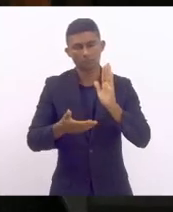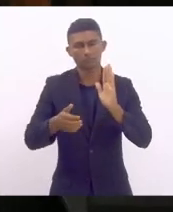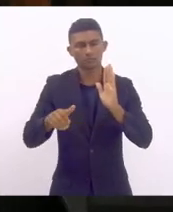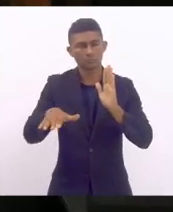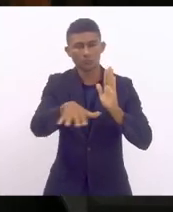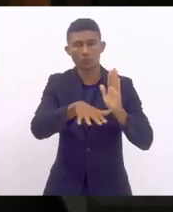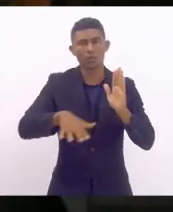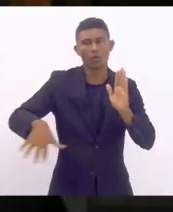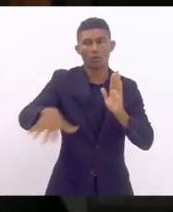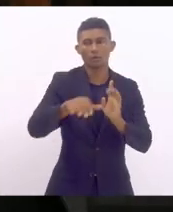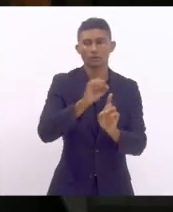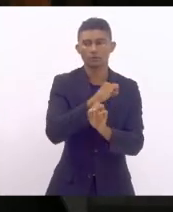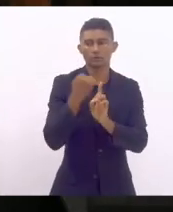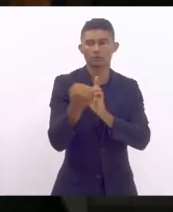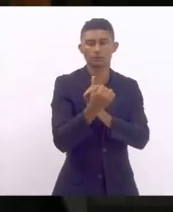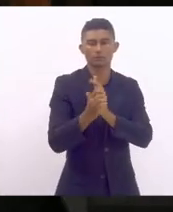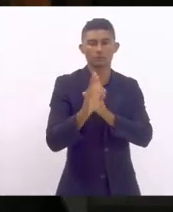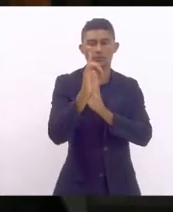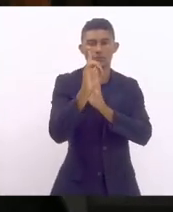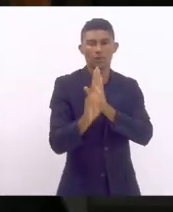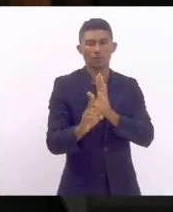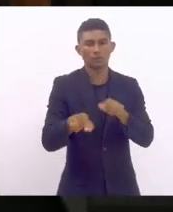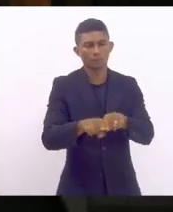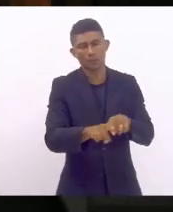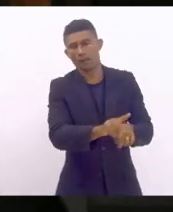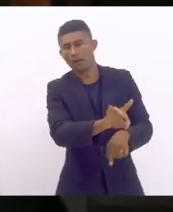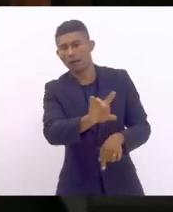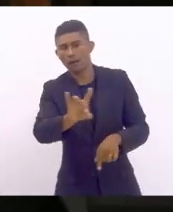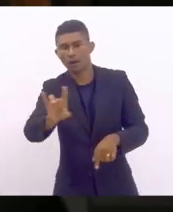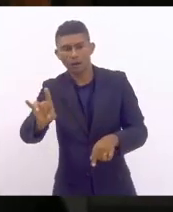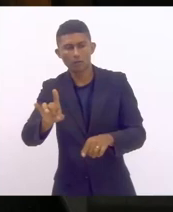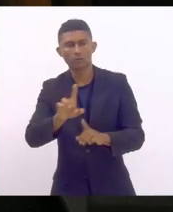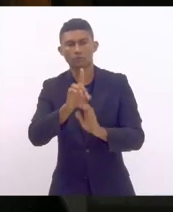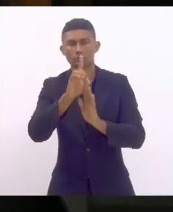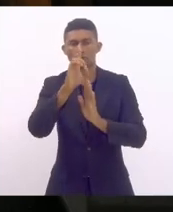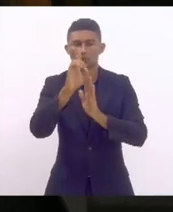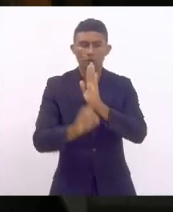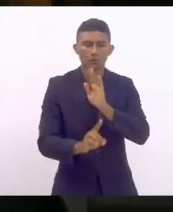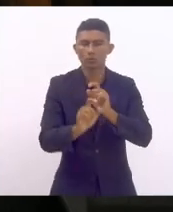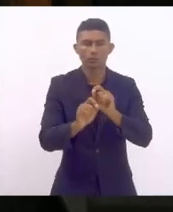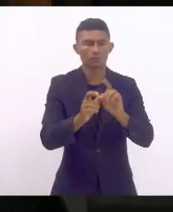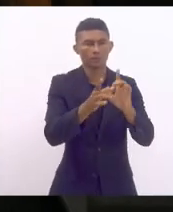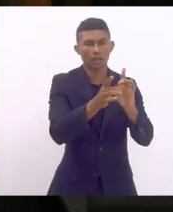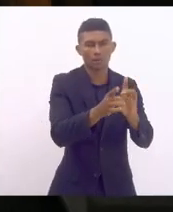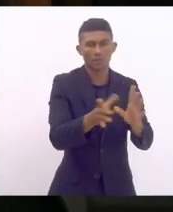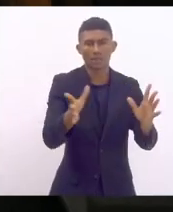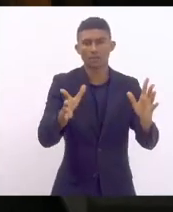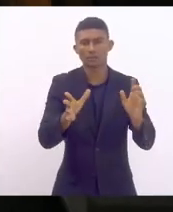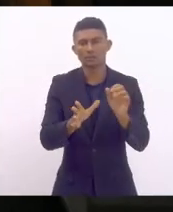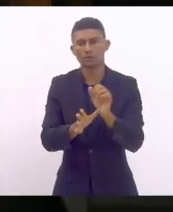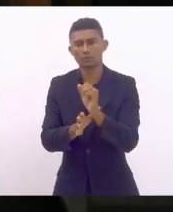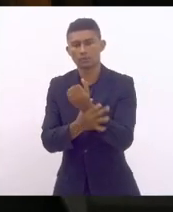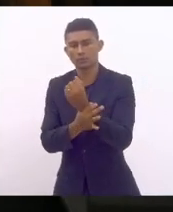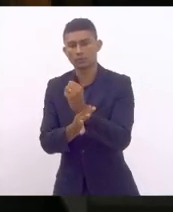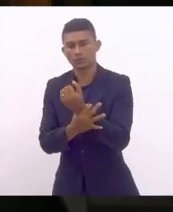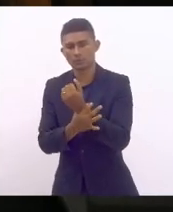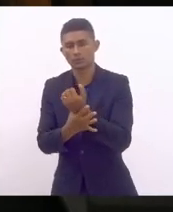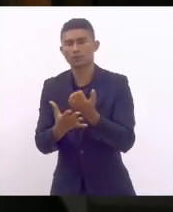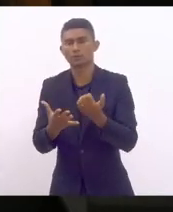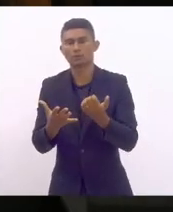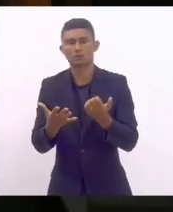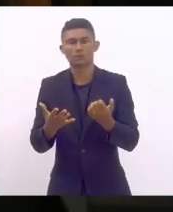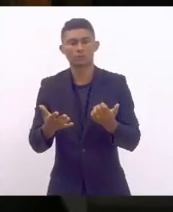sociais e individuais a liberdade a segurança o